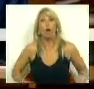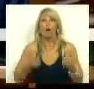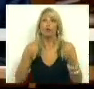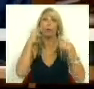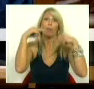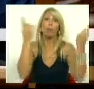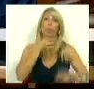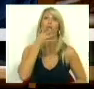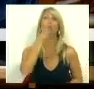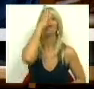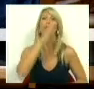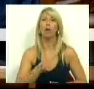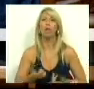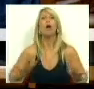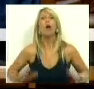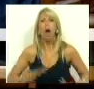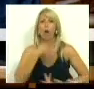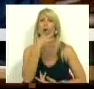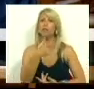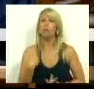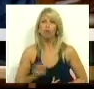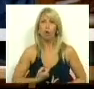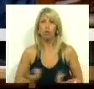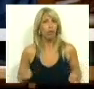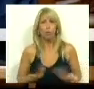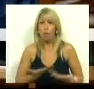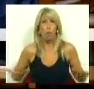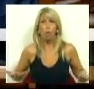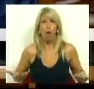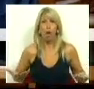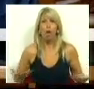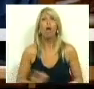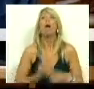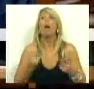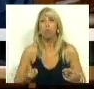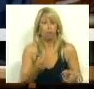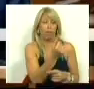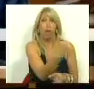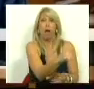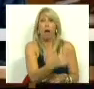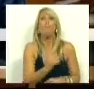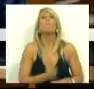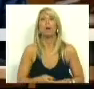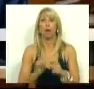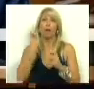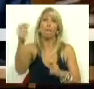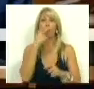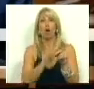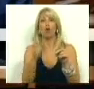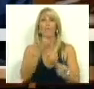Governo. E agora dizemos nós, não há dinheiro para investir porque o que existe é para pagar os juros da dívida.